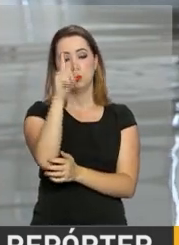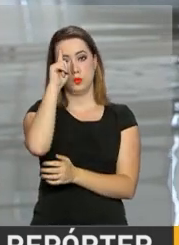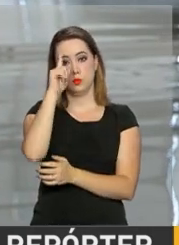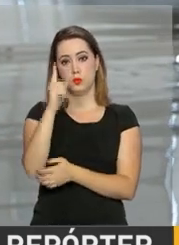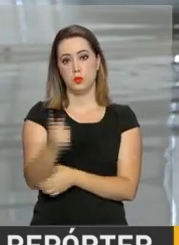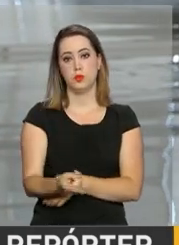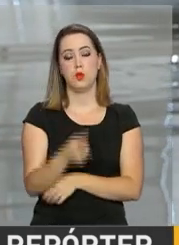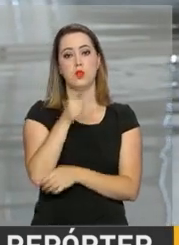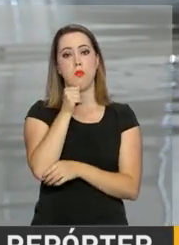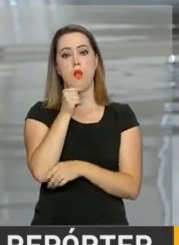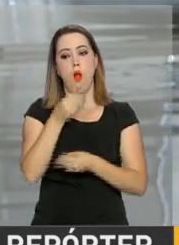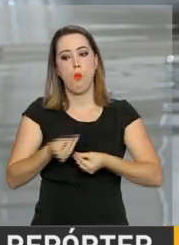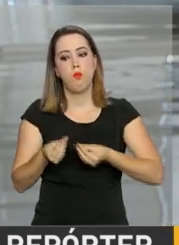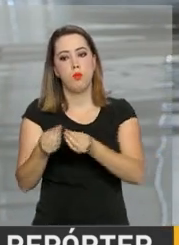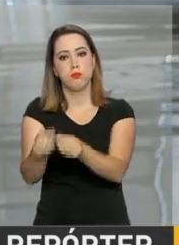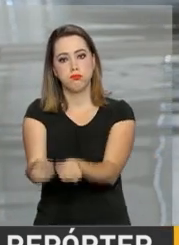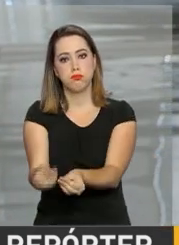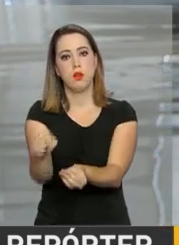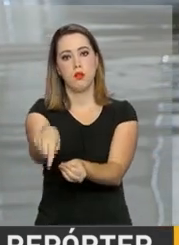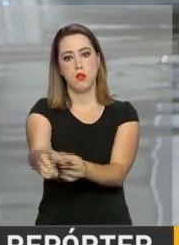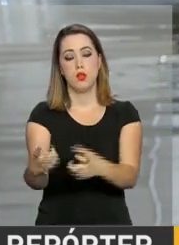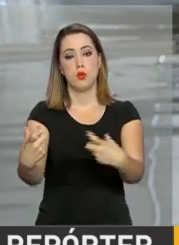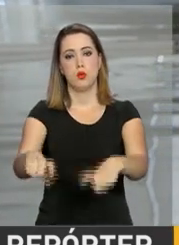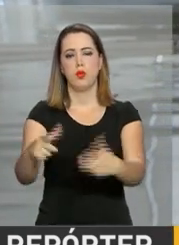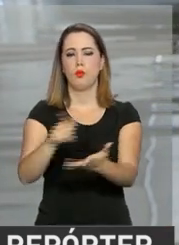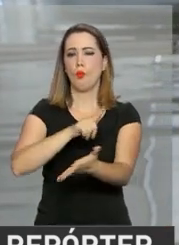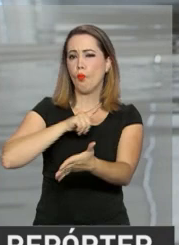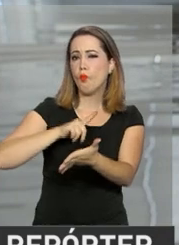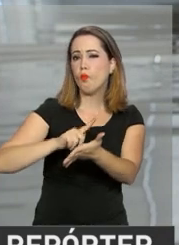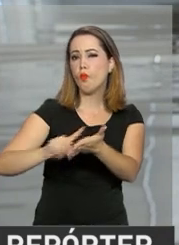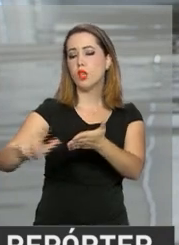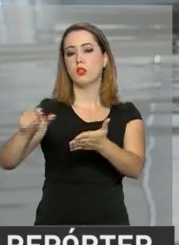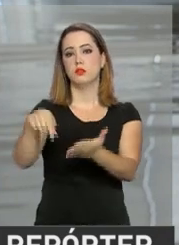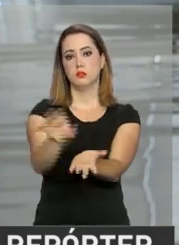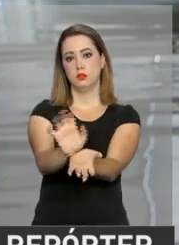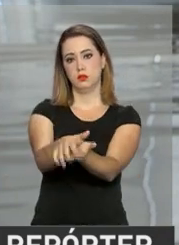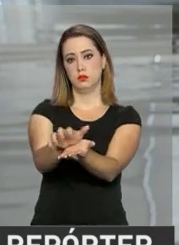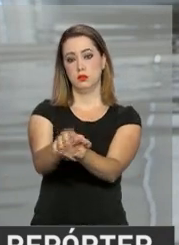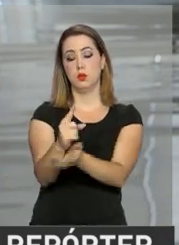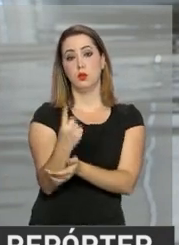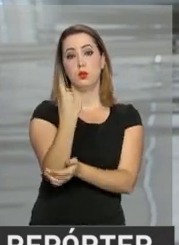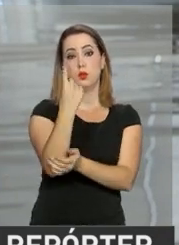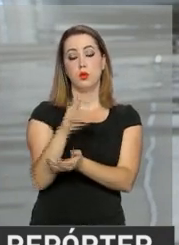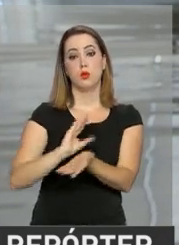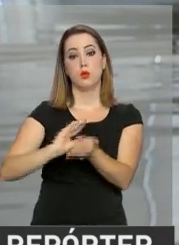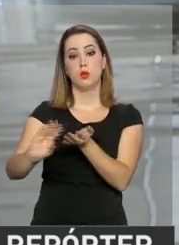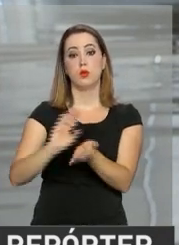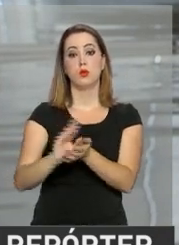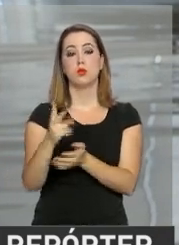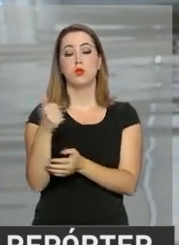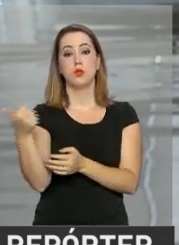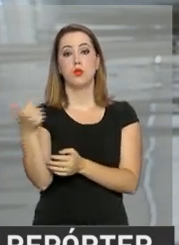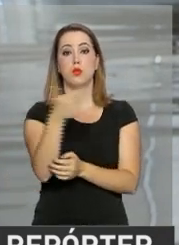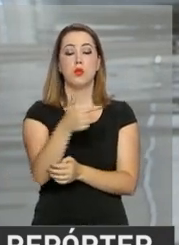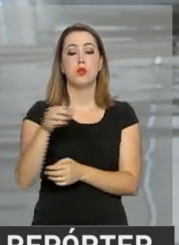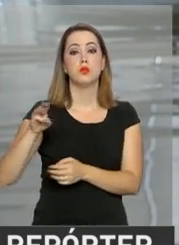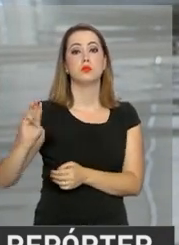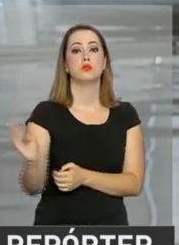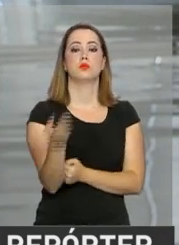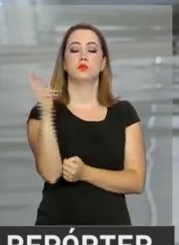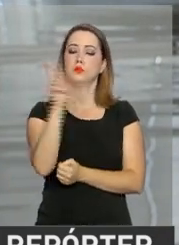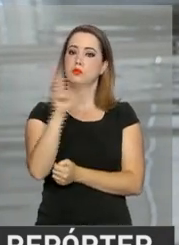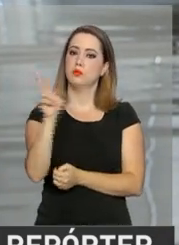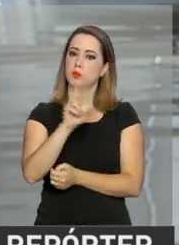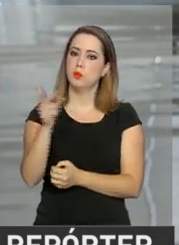levar água à população que vive no Agreste Pernambucano uma das Ordens de serviço destina R milhões deais para